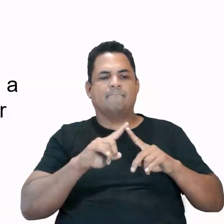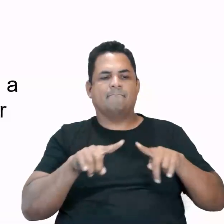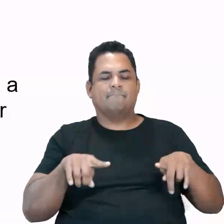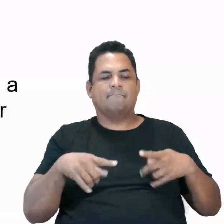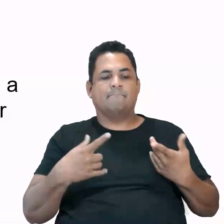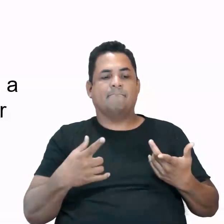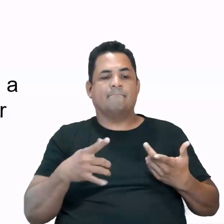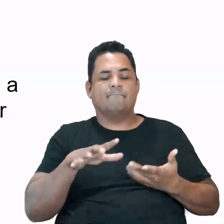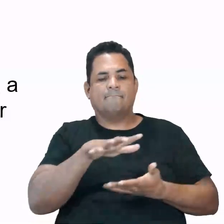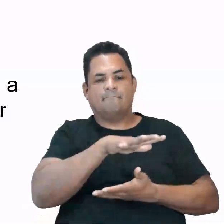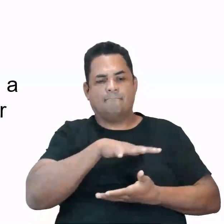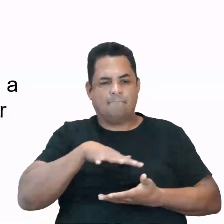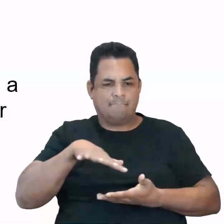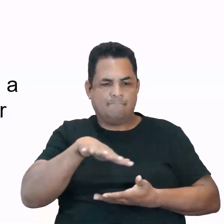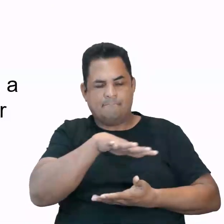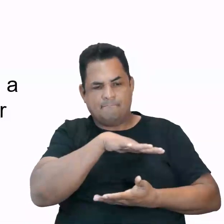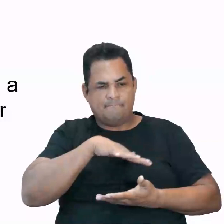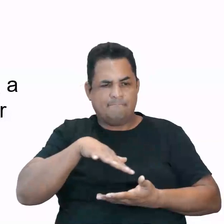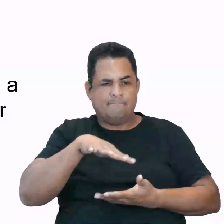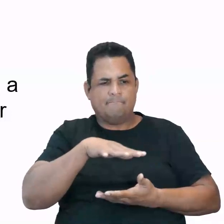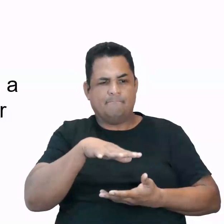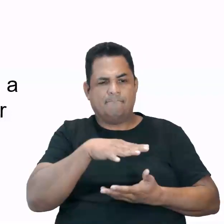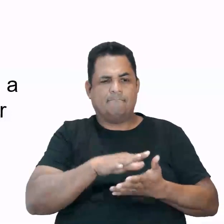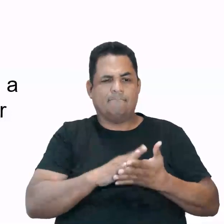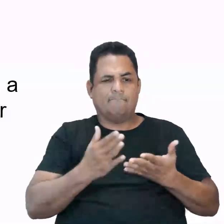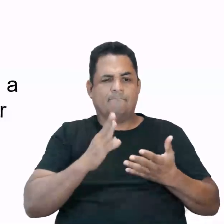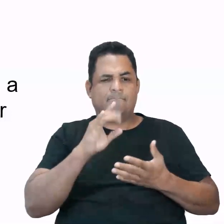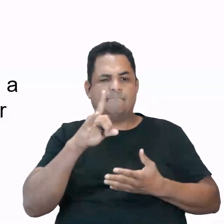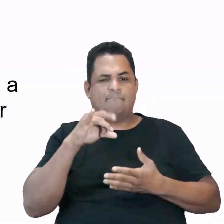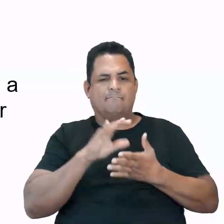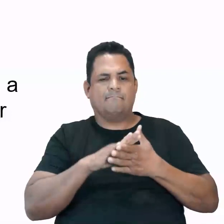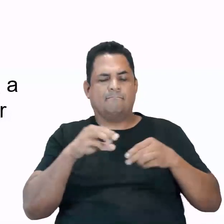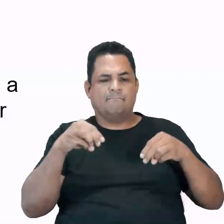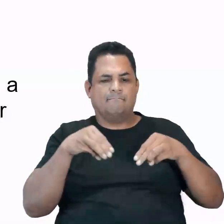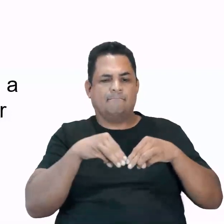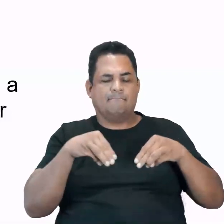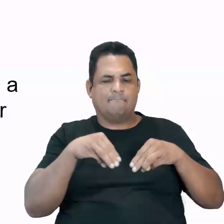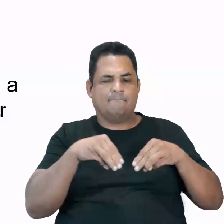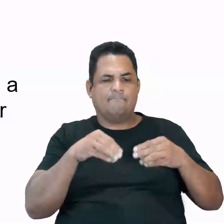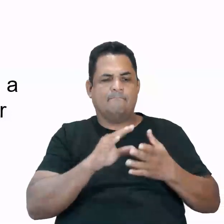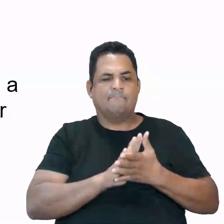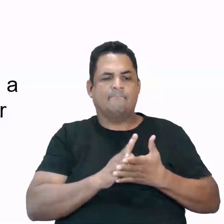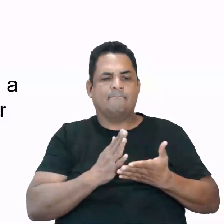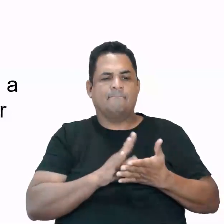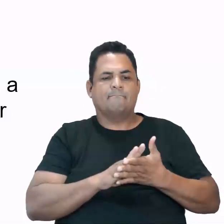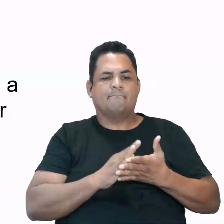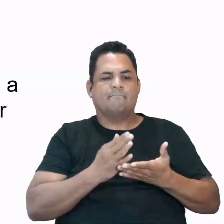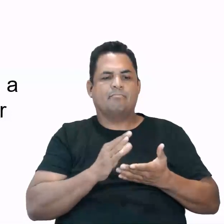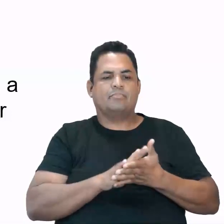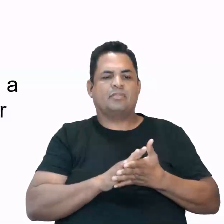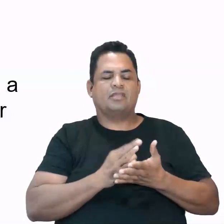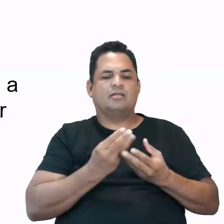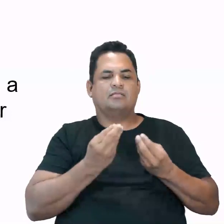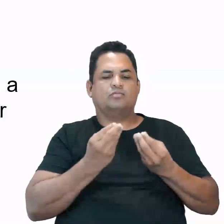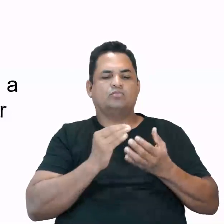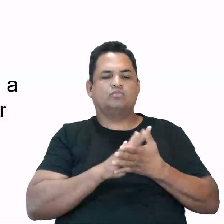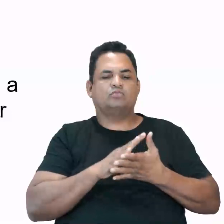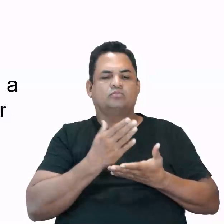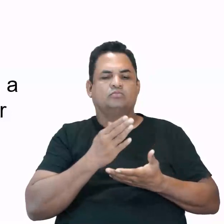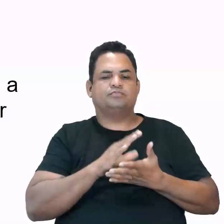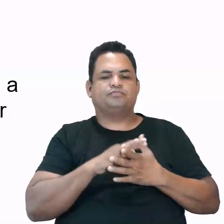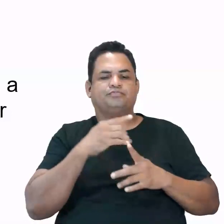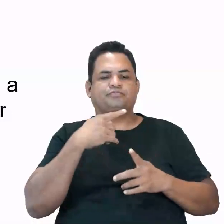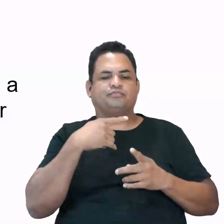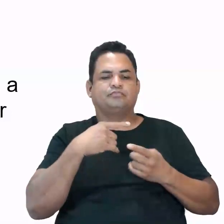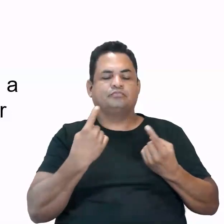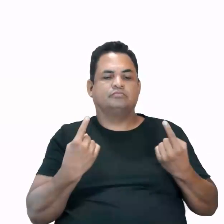né? Entretanto, a região do condutor mais próxima do indutor ficará com excesso de carga de sinal contrário